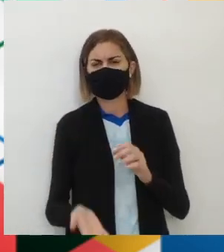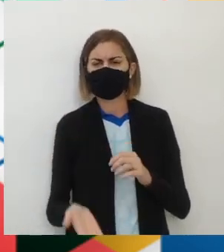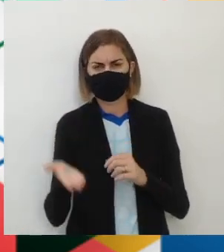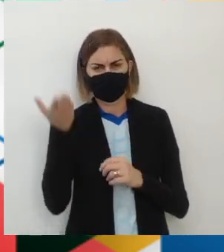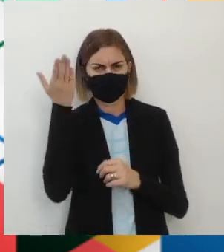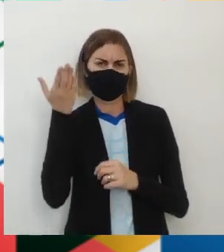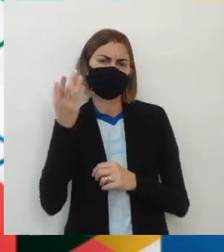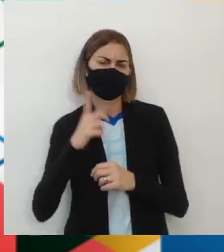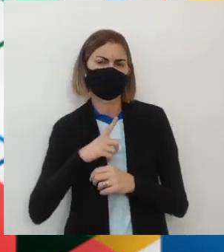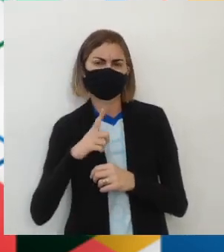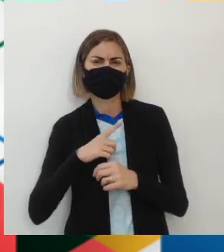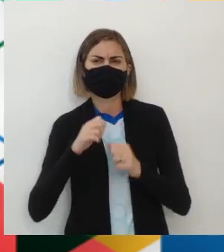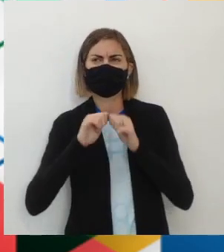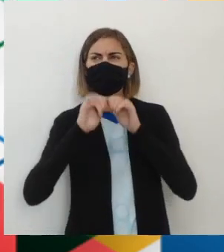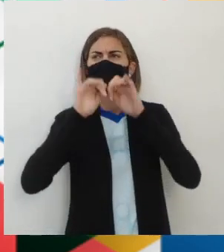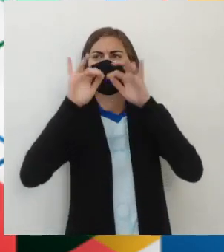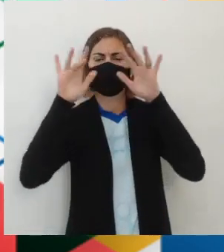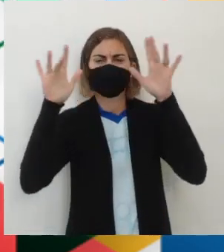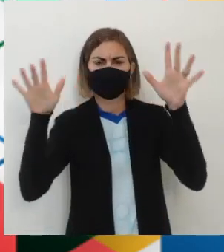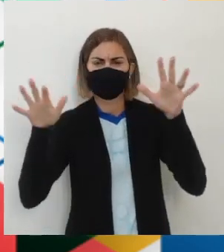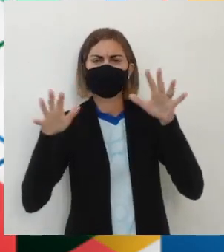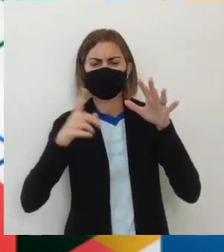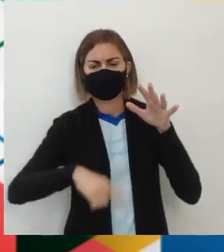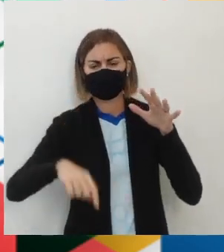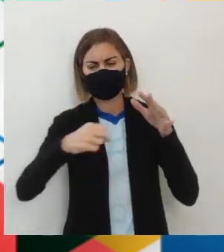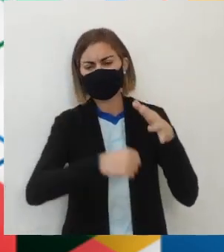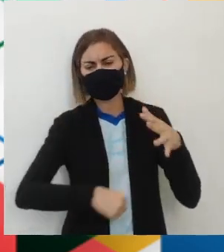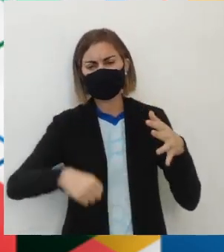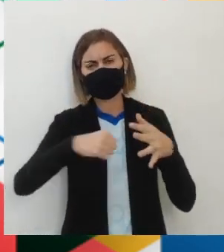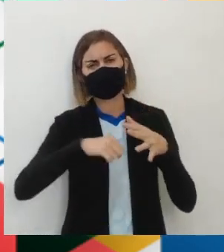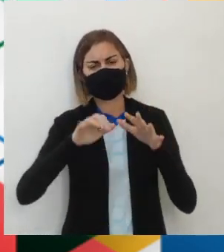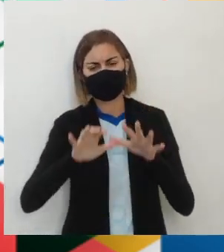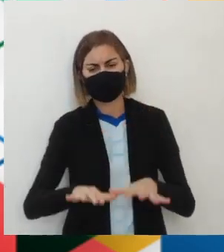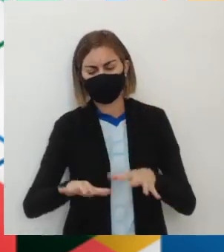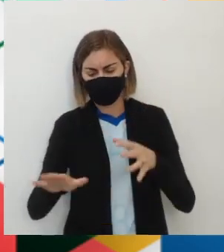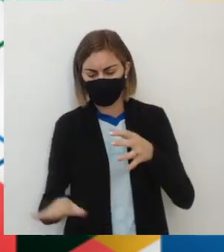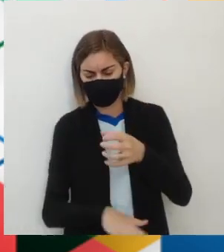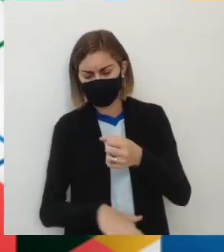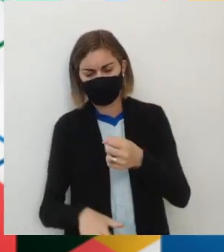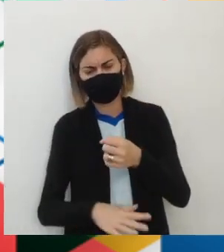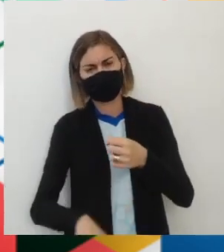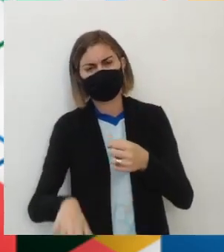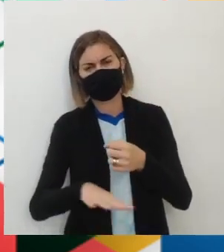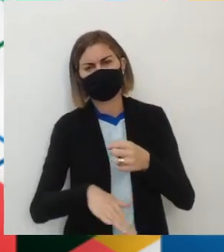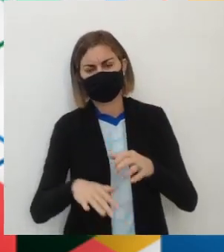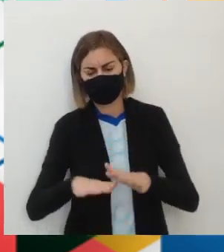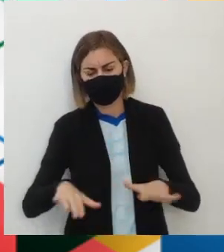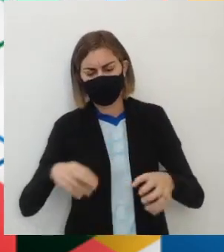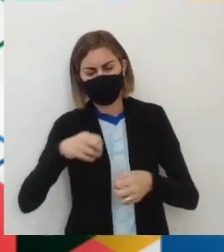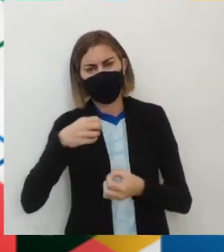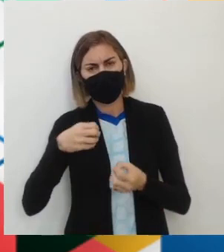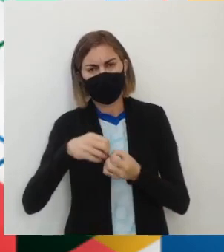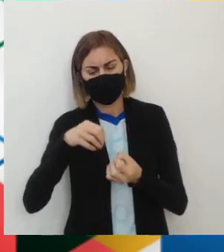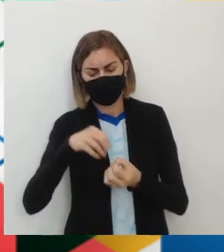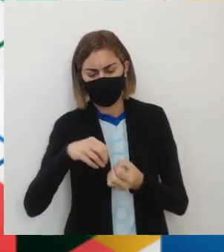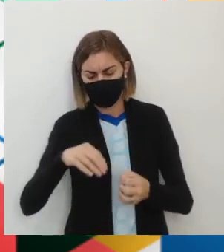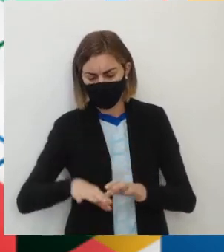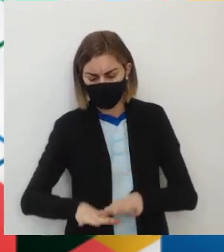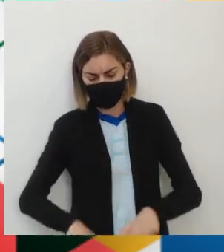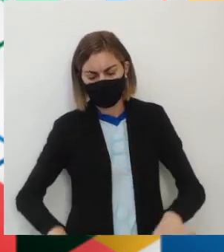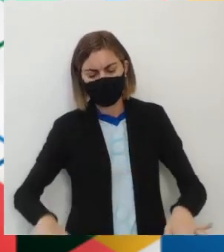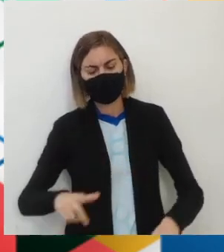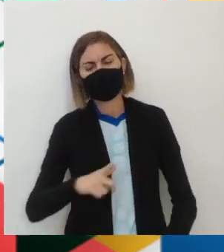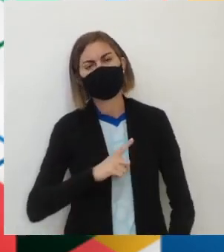maior do que a da atmosfera, quando ele vaza na nossa cozinha, ele fica no fundo do chão, bem próximo do chão. Então, se